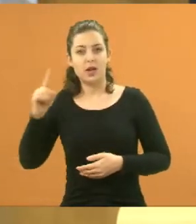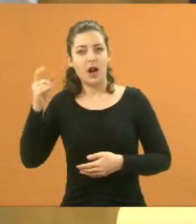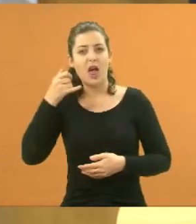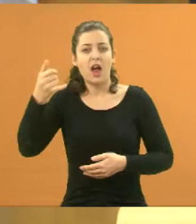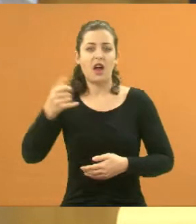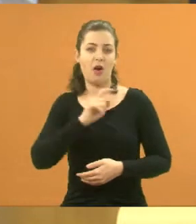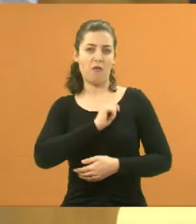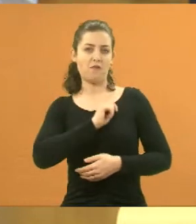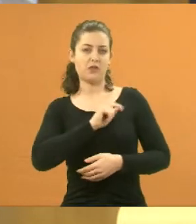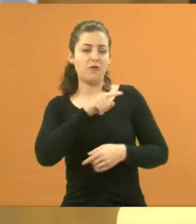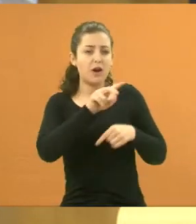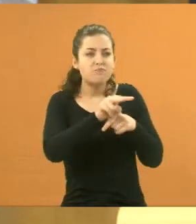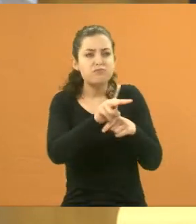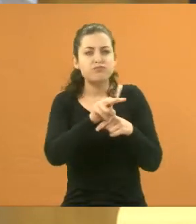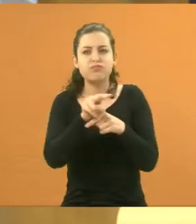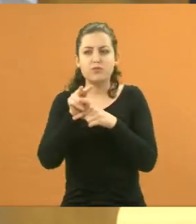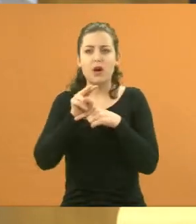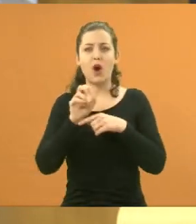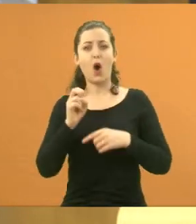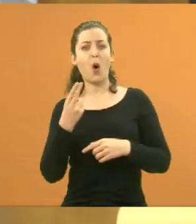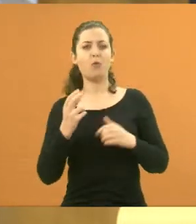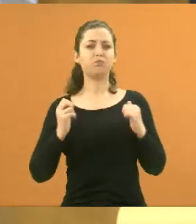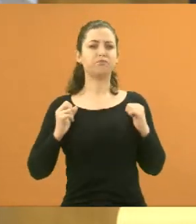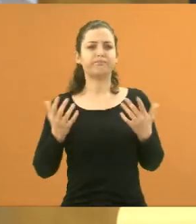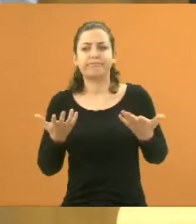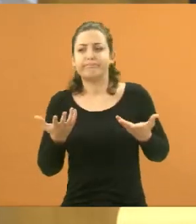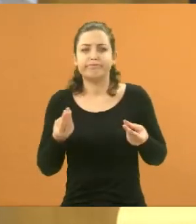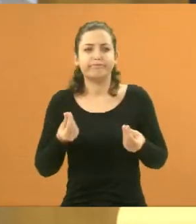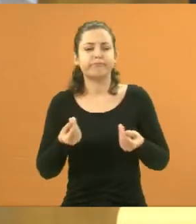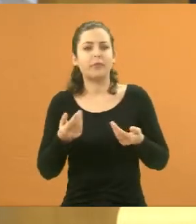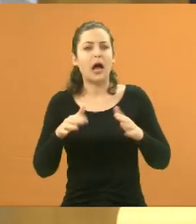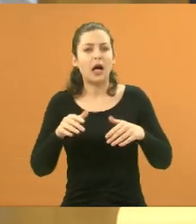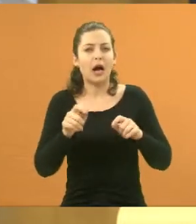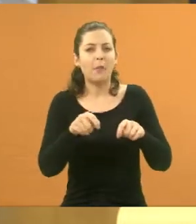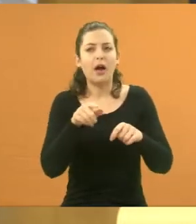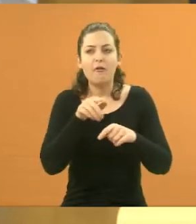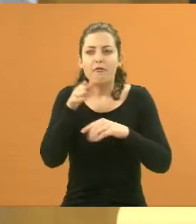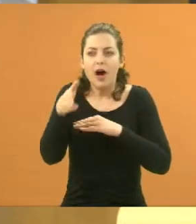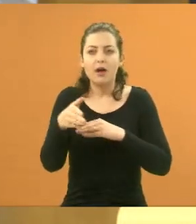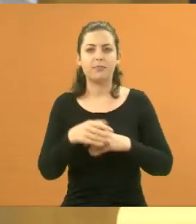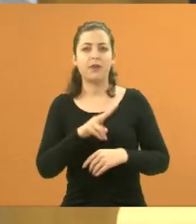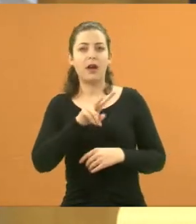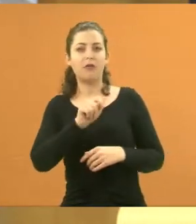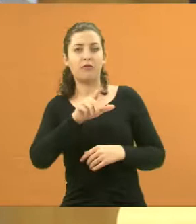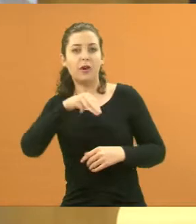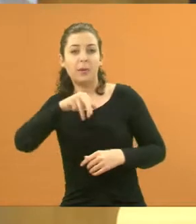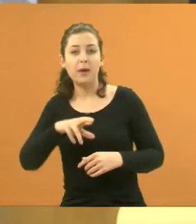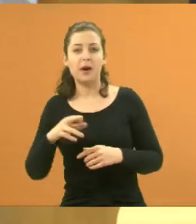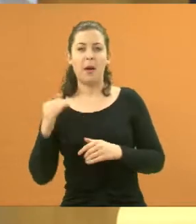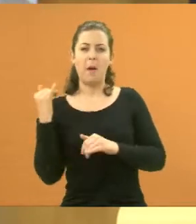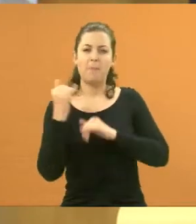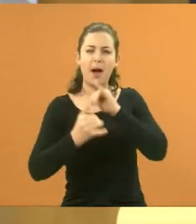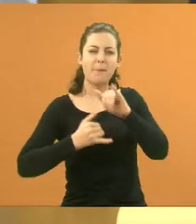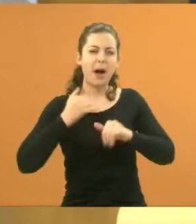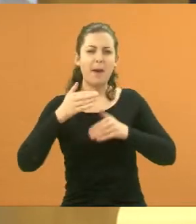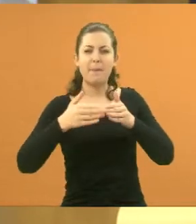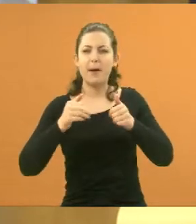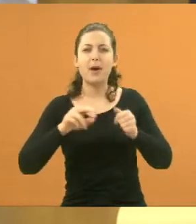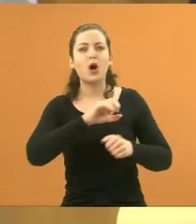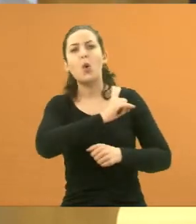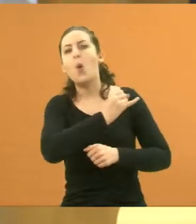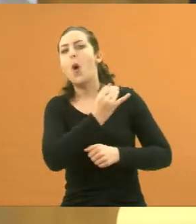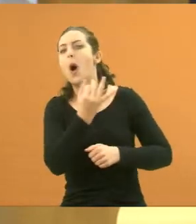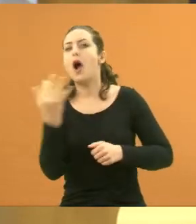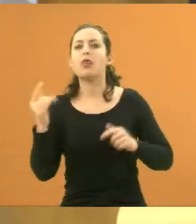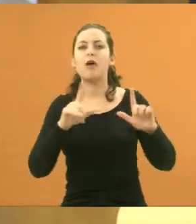fiscal faz o papel dele, às vezes nem consegue fazer. O vereador acaba fazendo esse trabalho, o Valmir é um cara que traz aí uma demanda altíssima. Quantas fotos, às